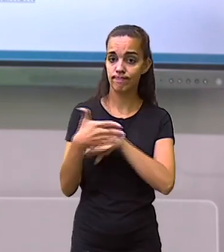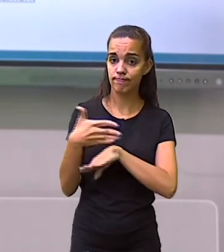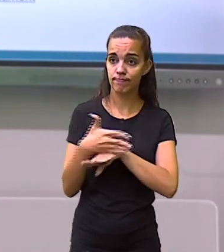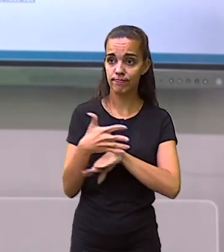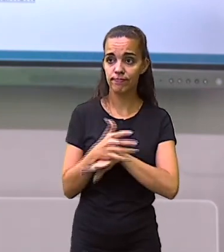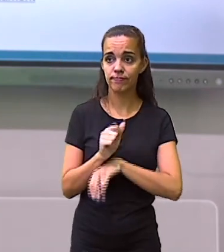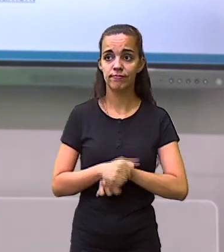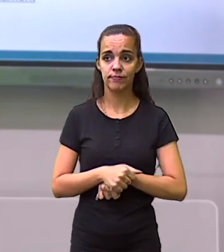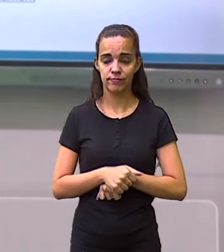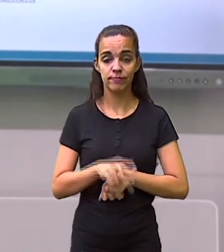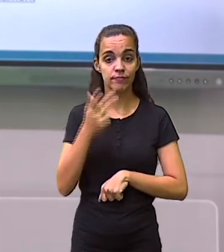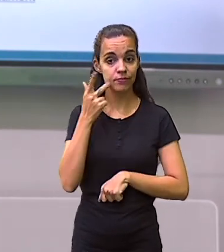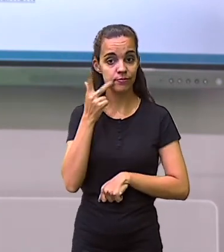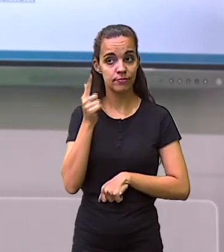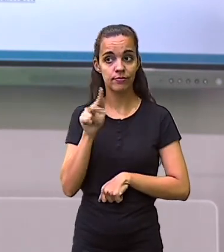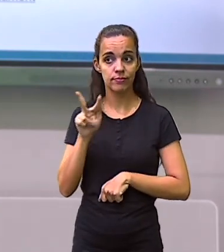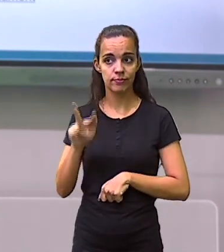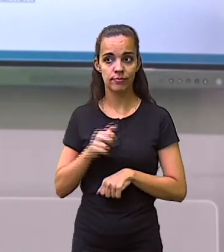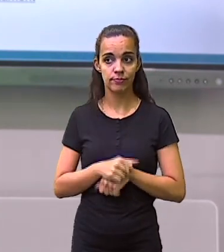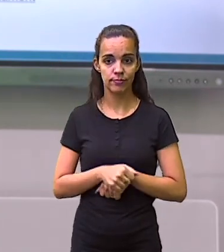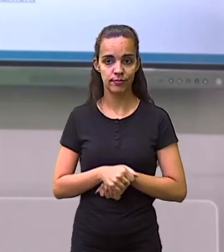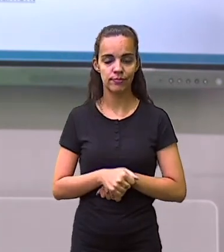a plataforma